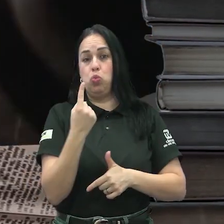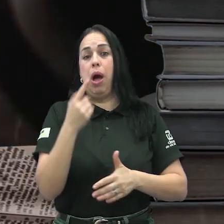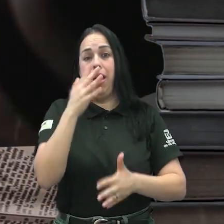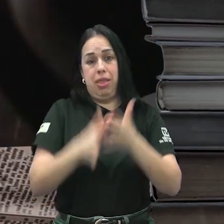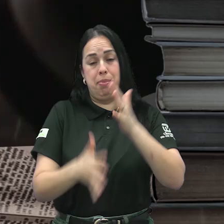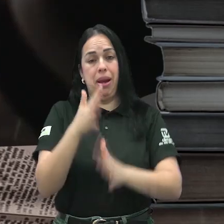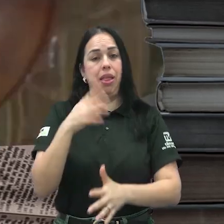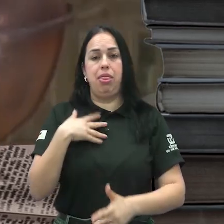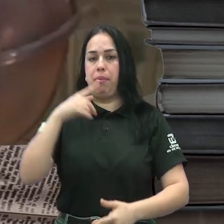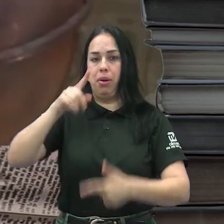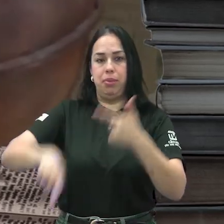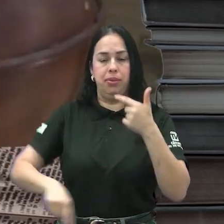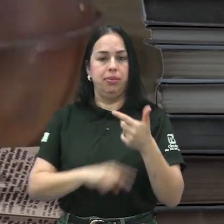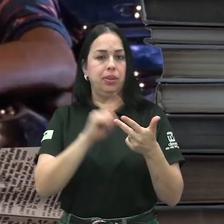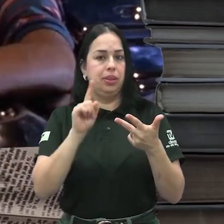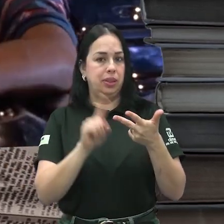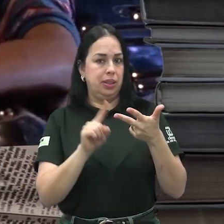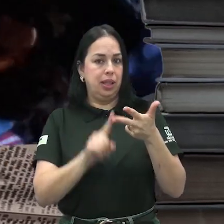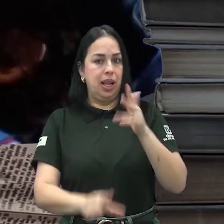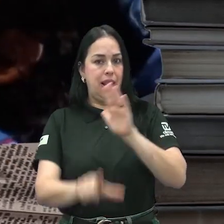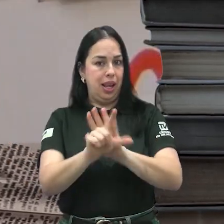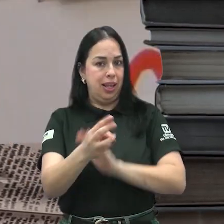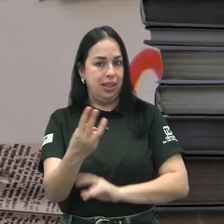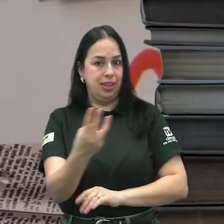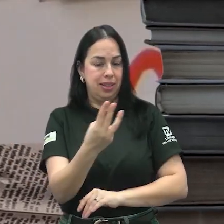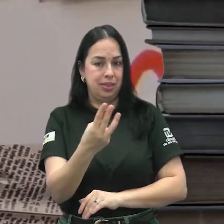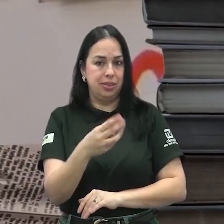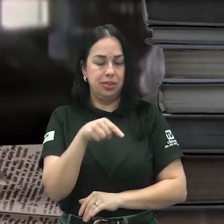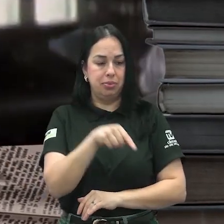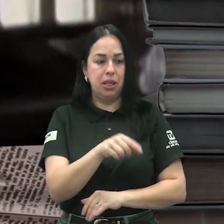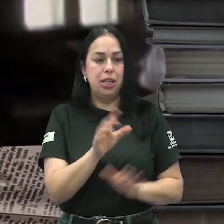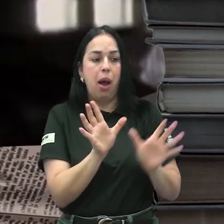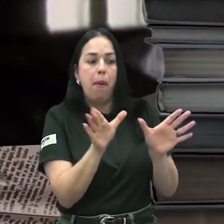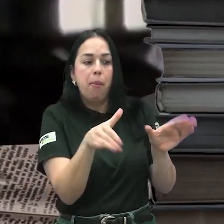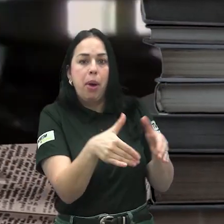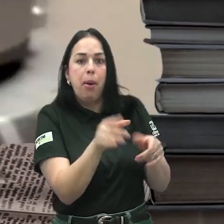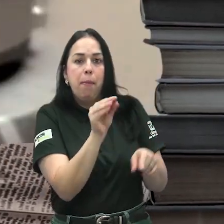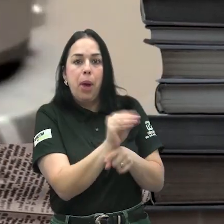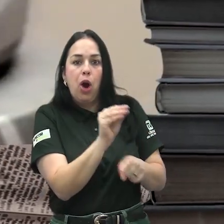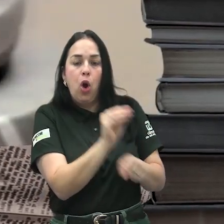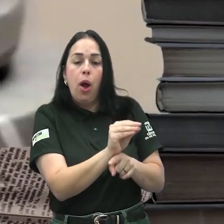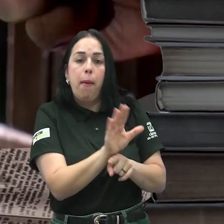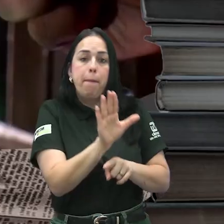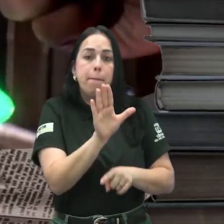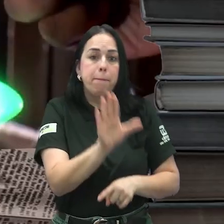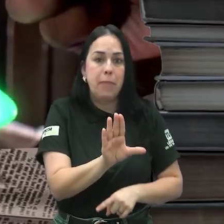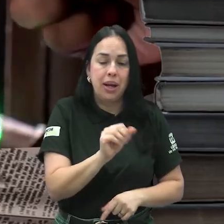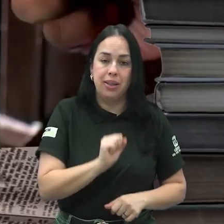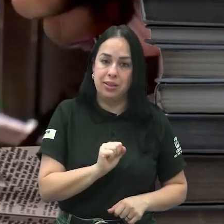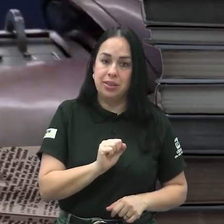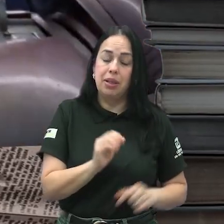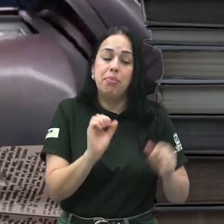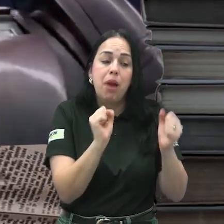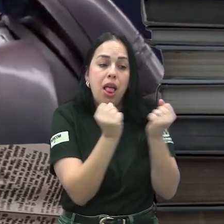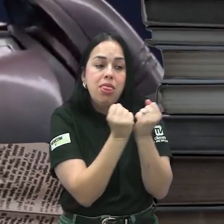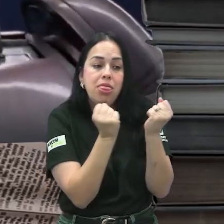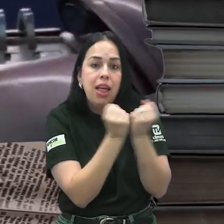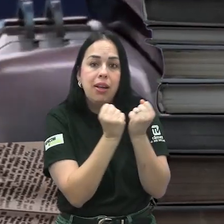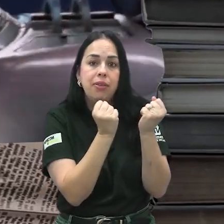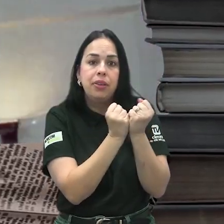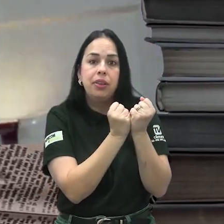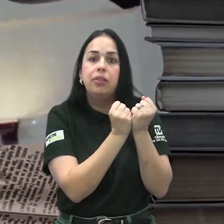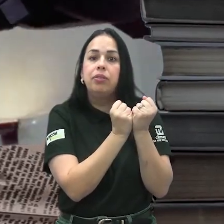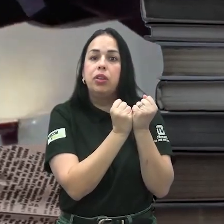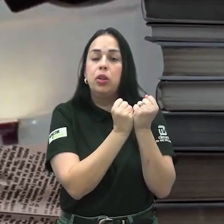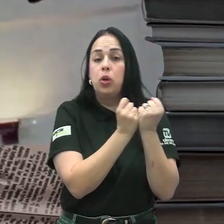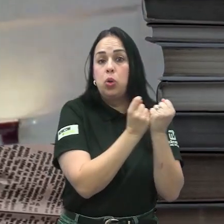número 3. Um robô deve proteger sua própria existência desde que tal proteção não